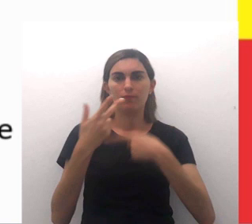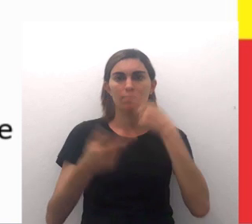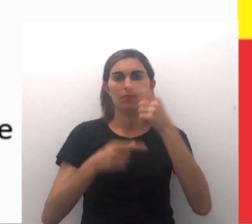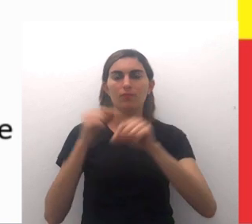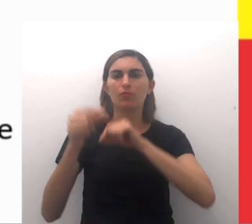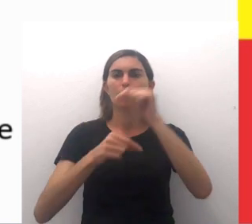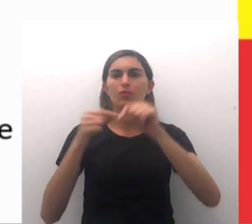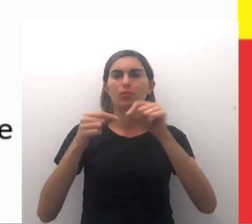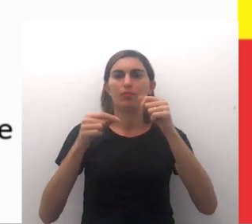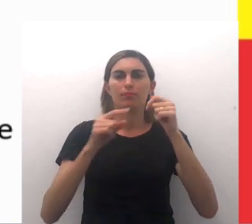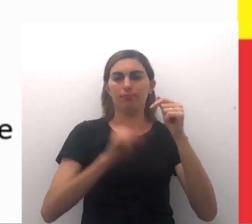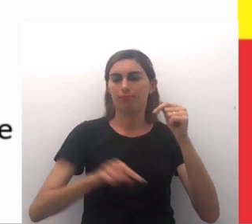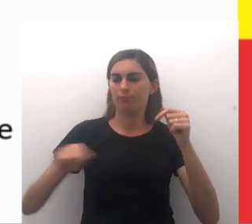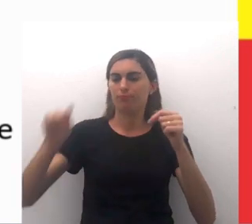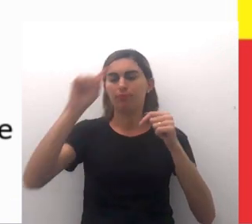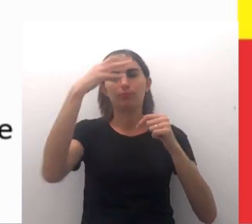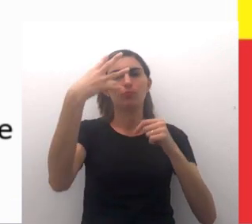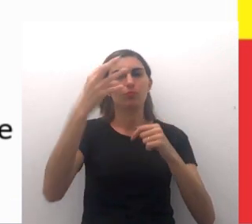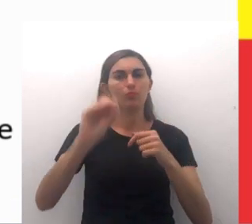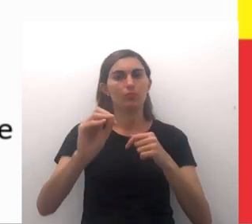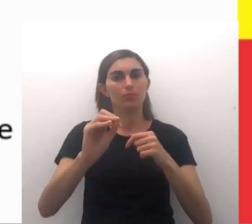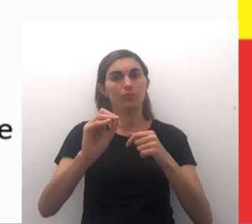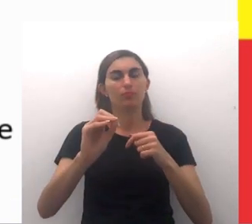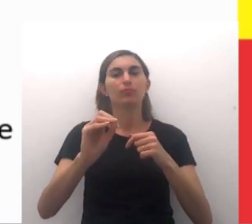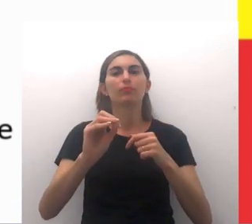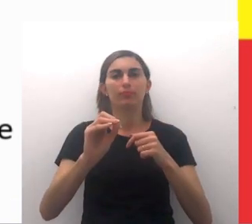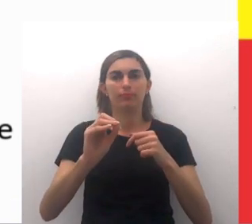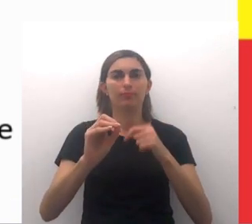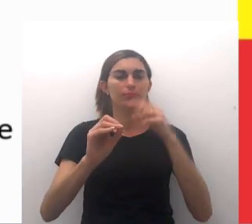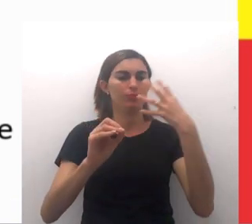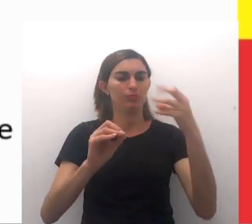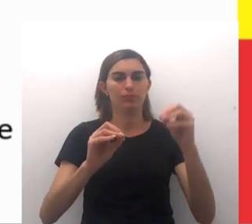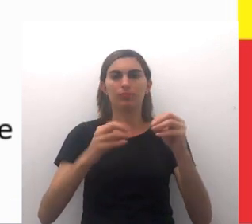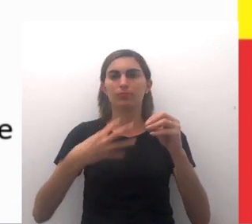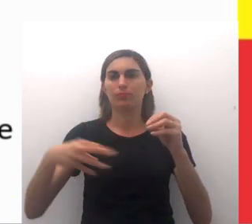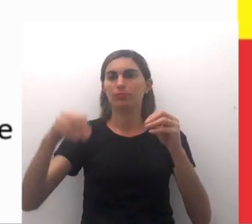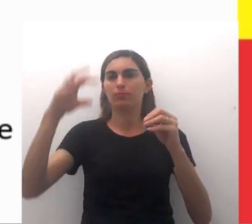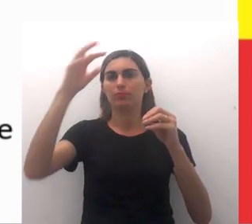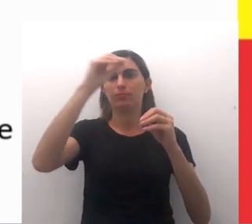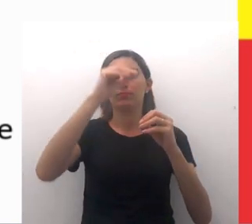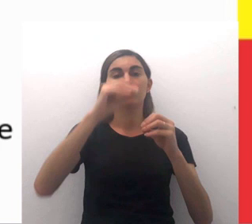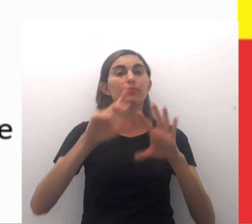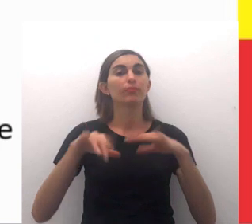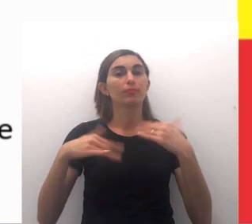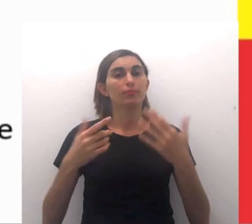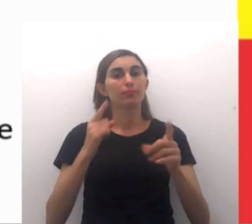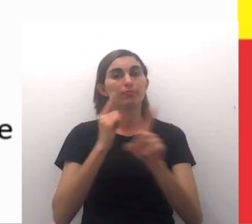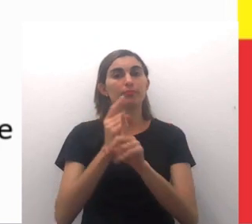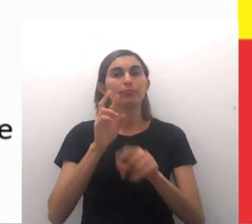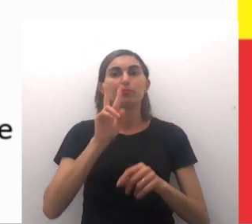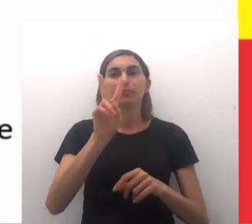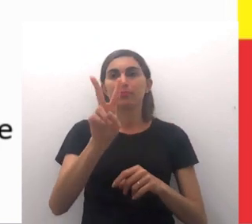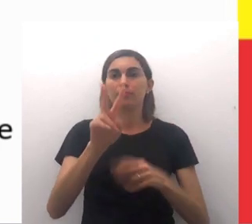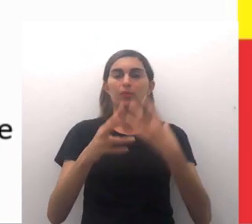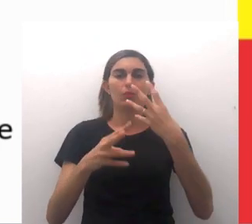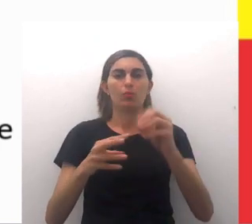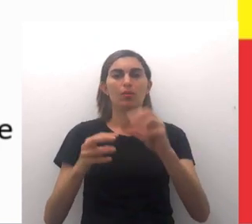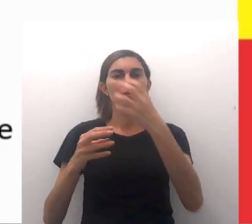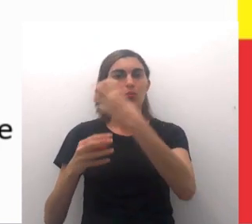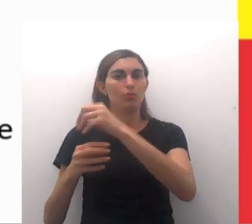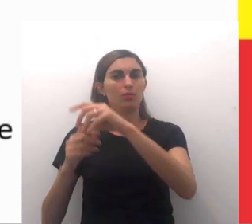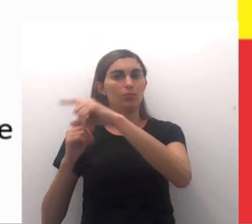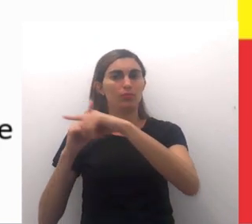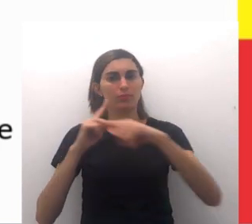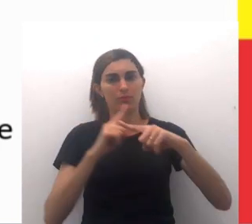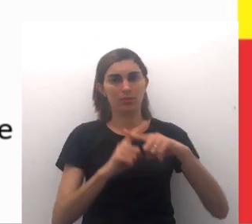questão fala aqui, as arestas medindo 40. Então aqui é 40 e aqui também. Achando o volume,